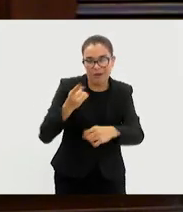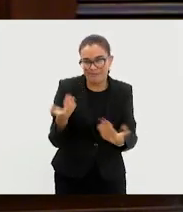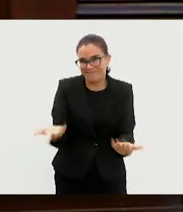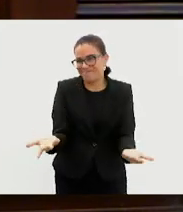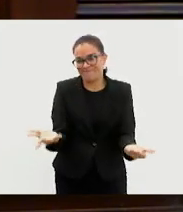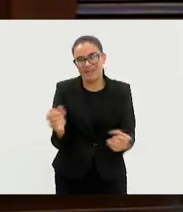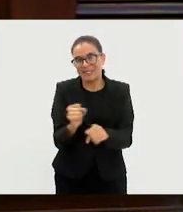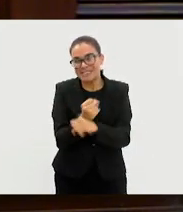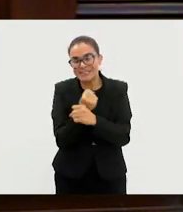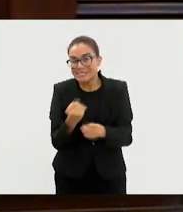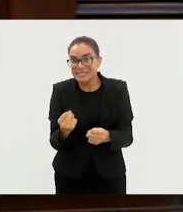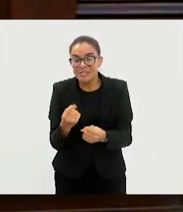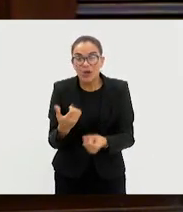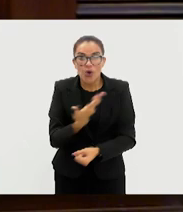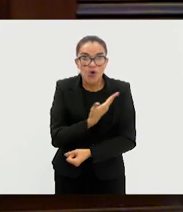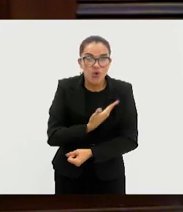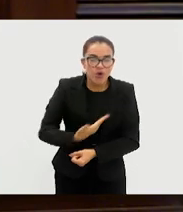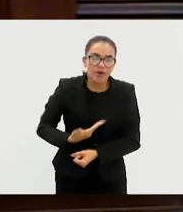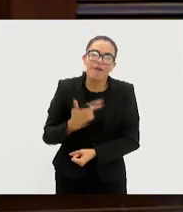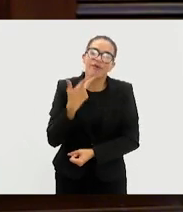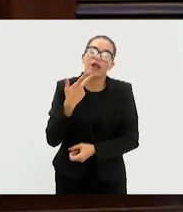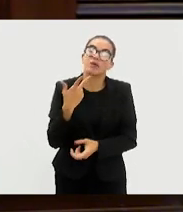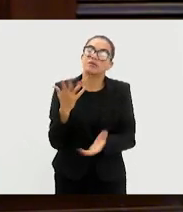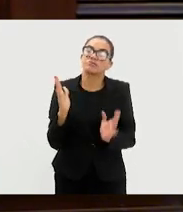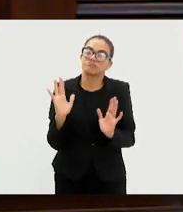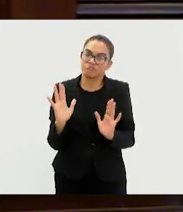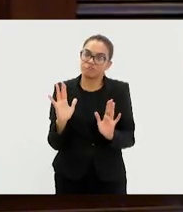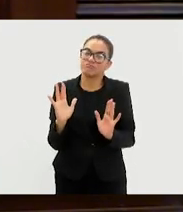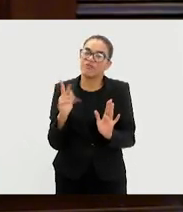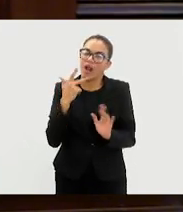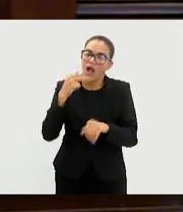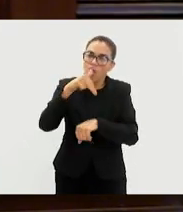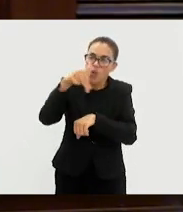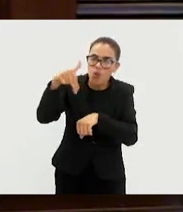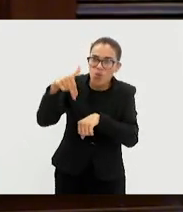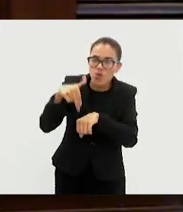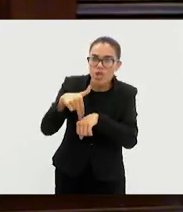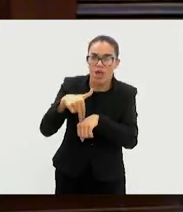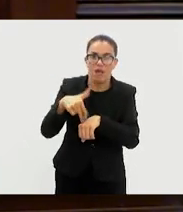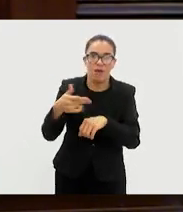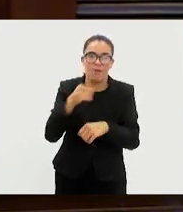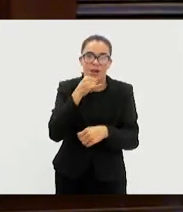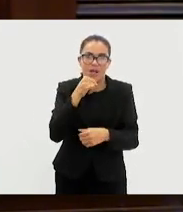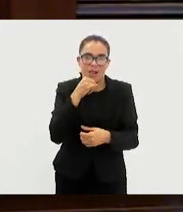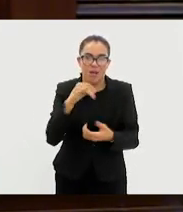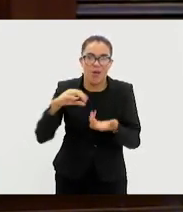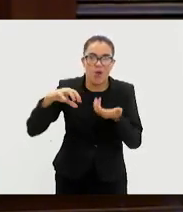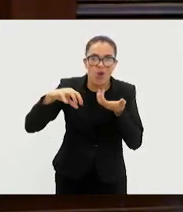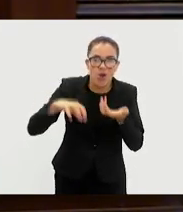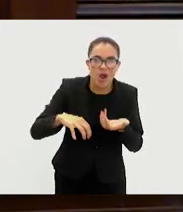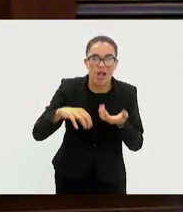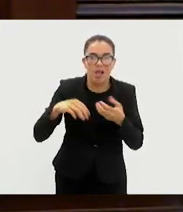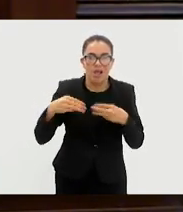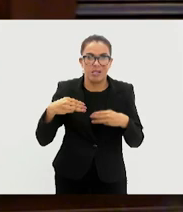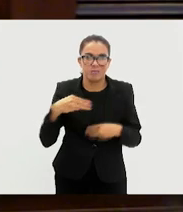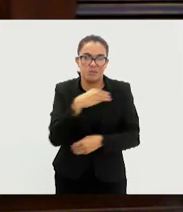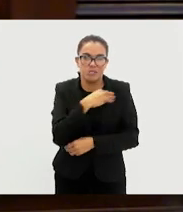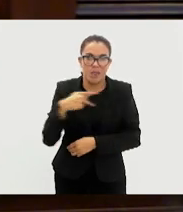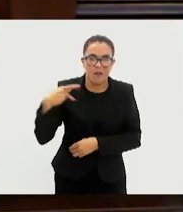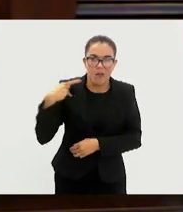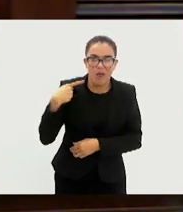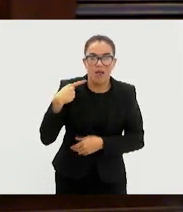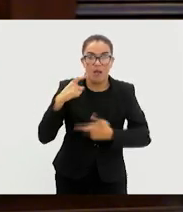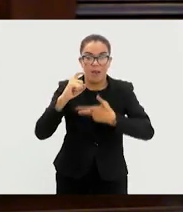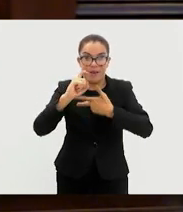O Estado, e aí a gente se fala com a União, com o Congresso, Poder Judiciário, Ministério Público, Poder